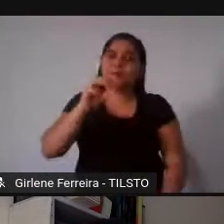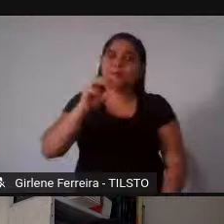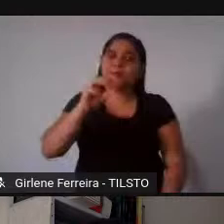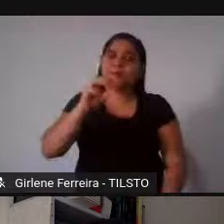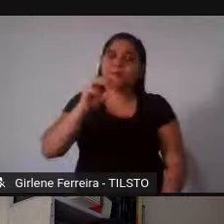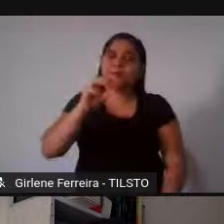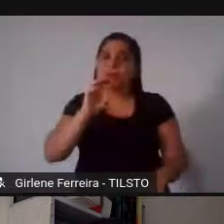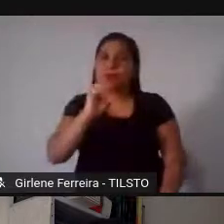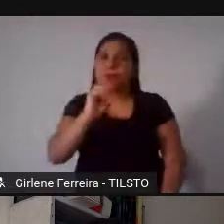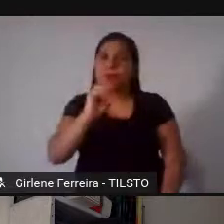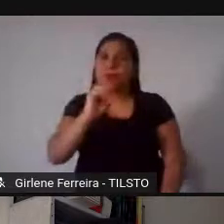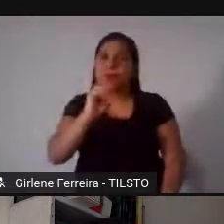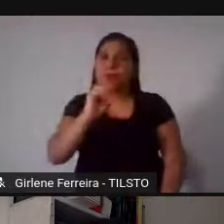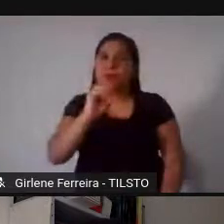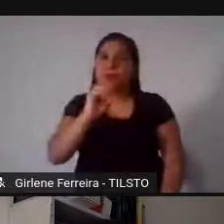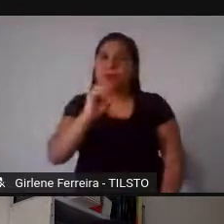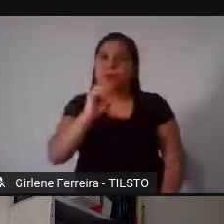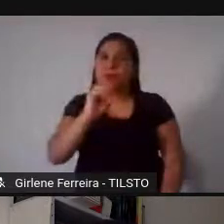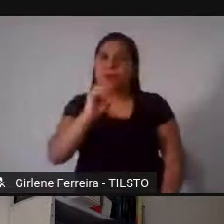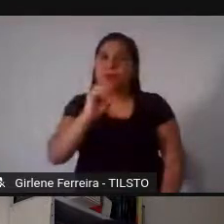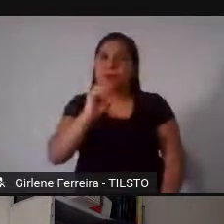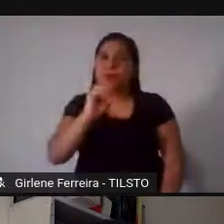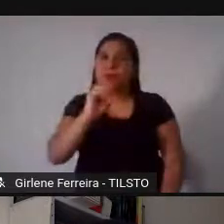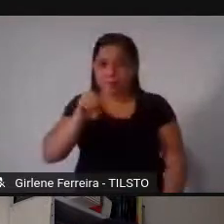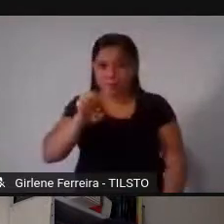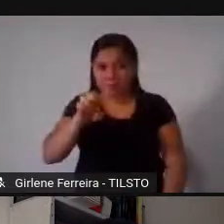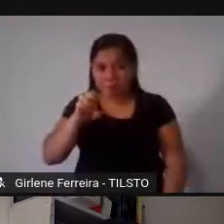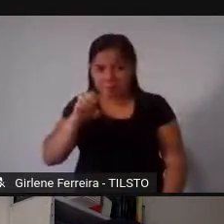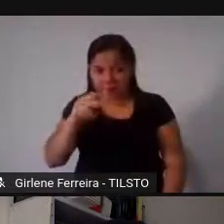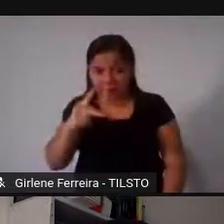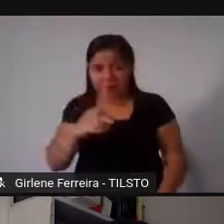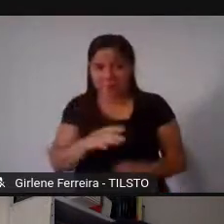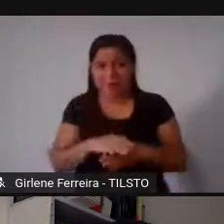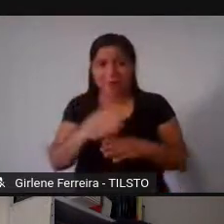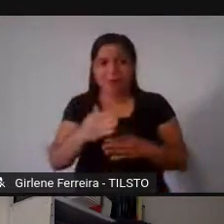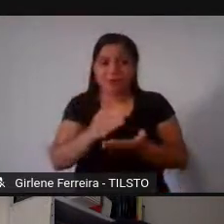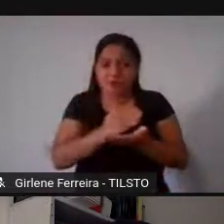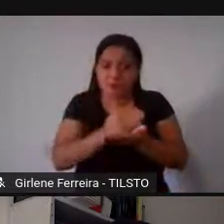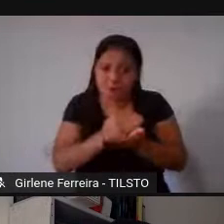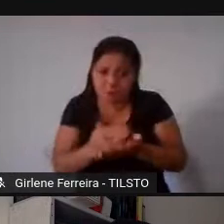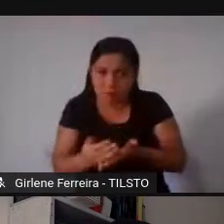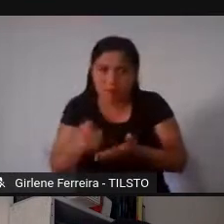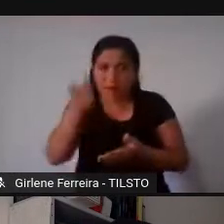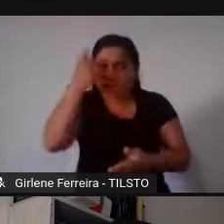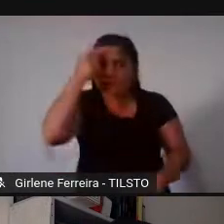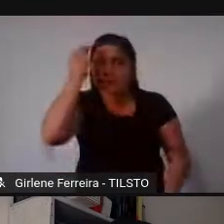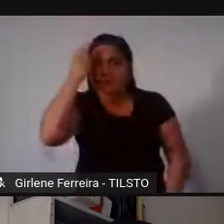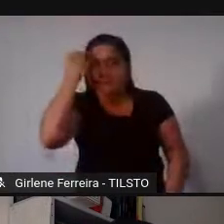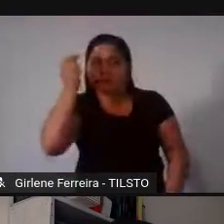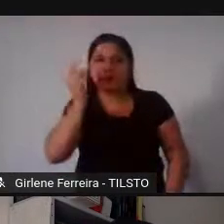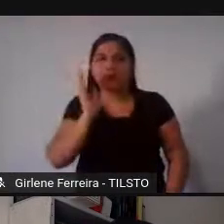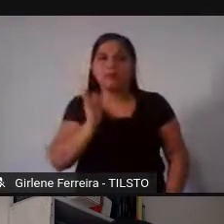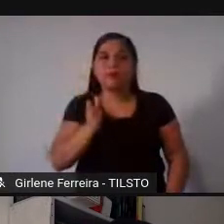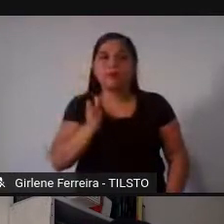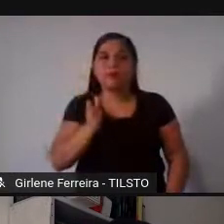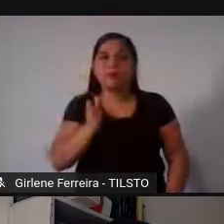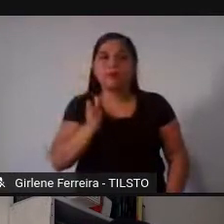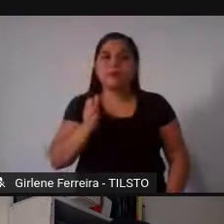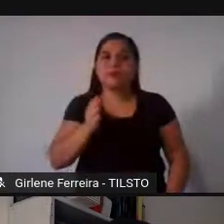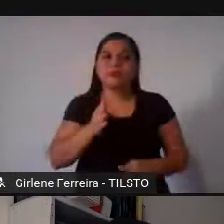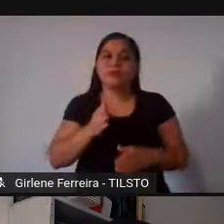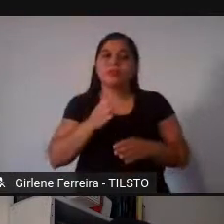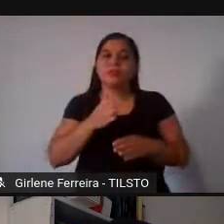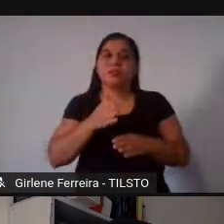participar do PICME, ou seja, já quando a pessoa ingressa na graduação, já ingressa com bolsa de